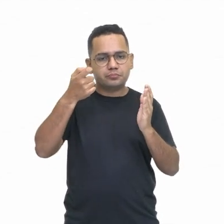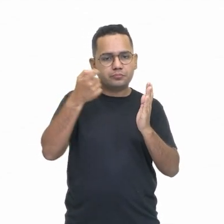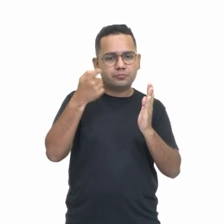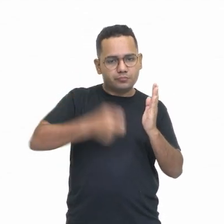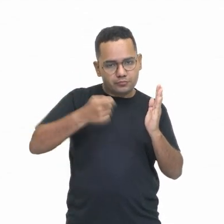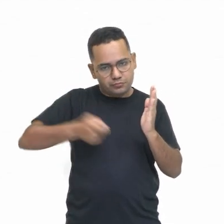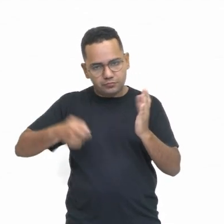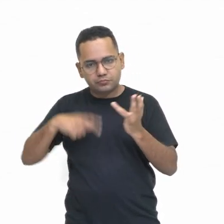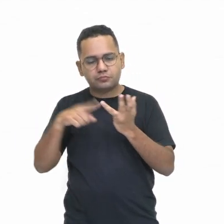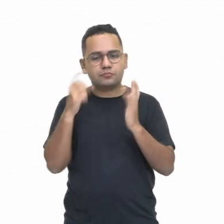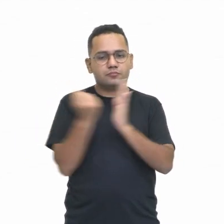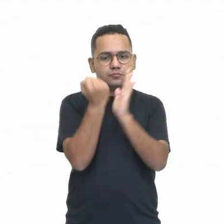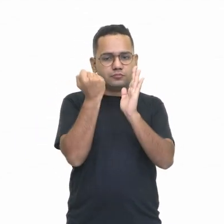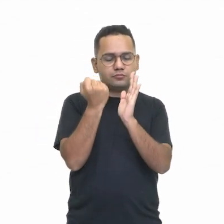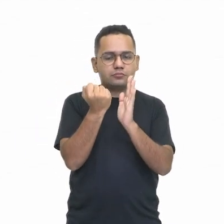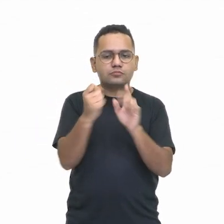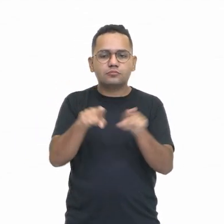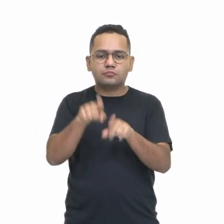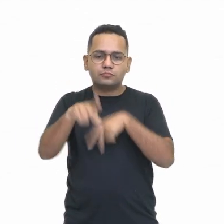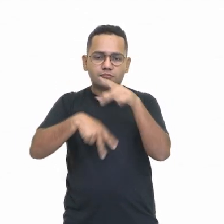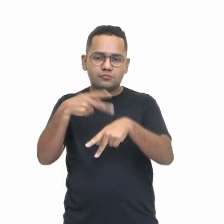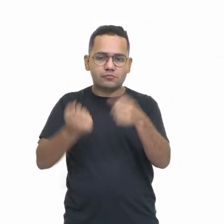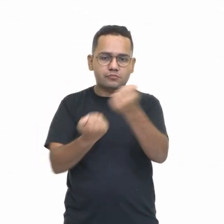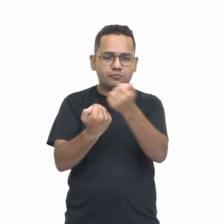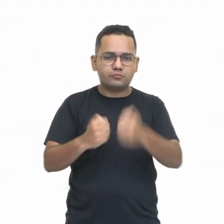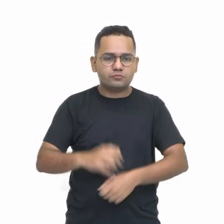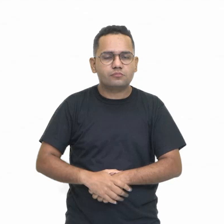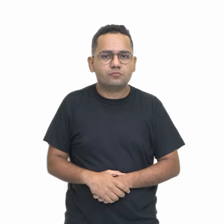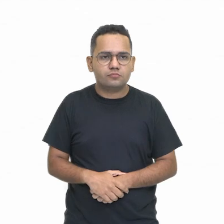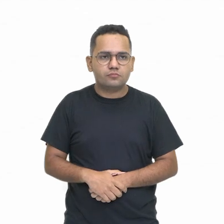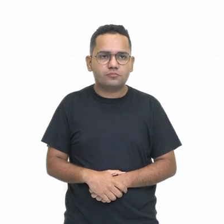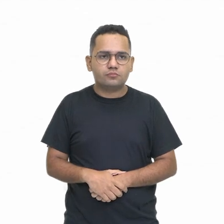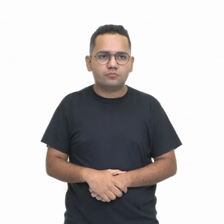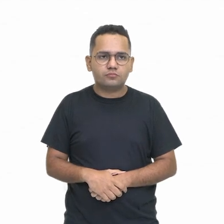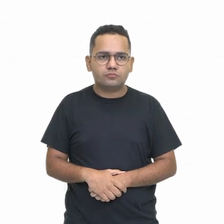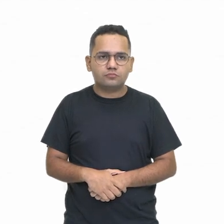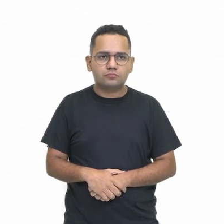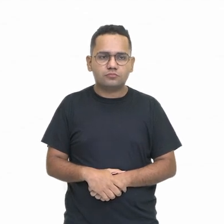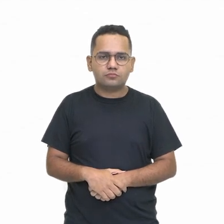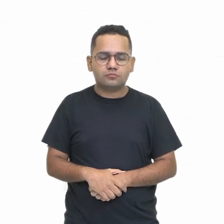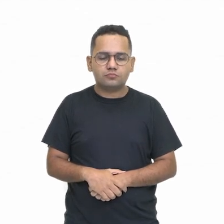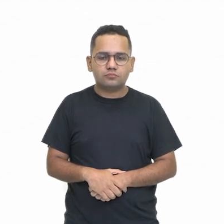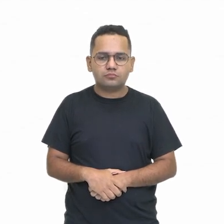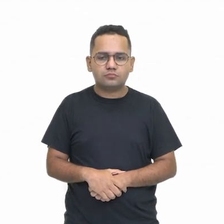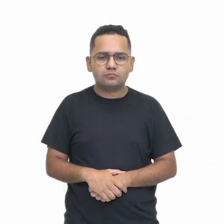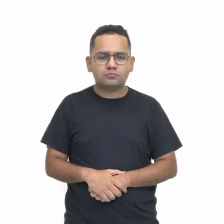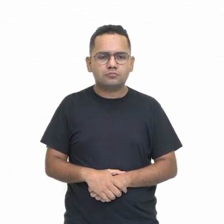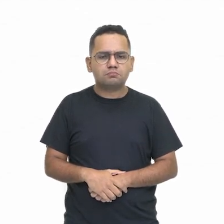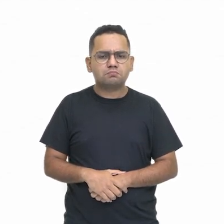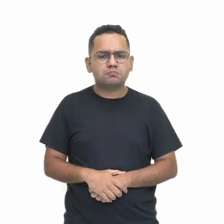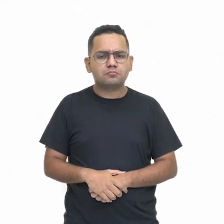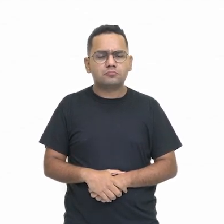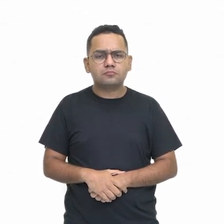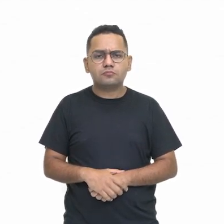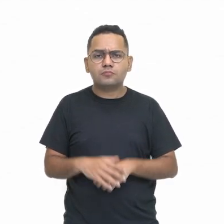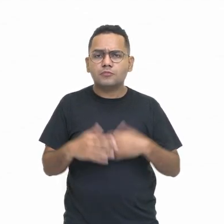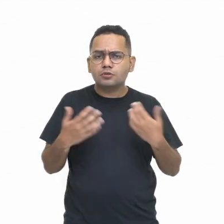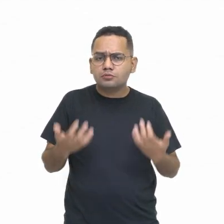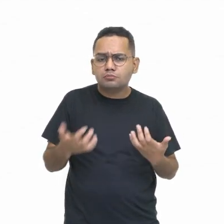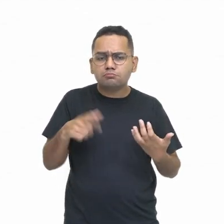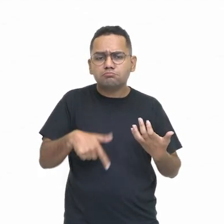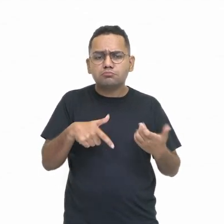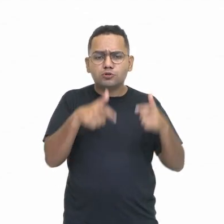democracia, autoritarismo, patrimonialismo, populismo e etc. Em